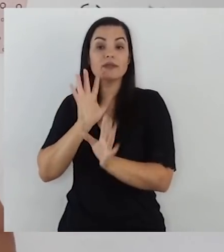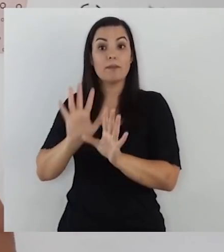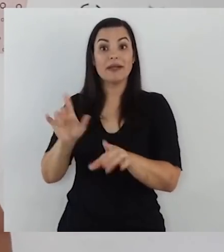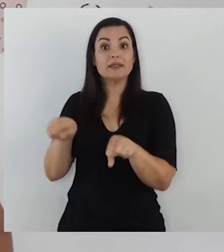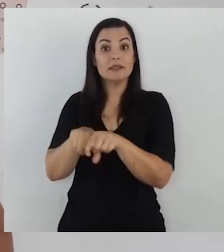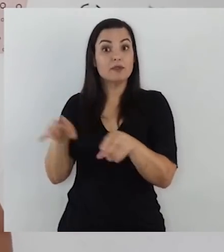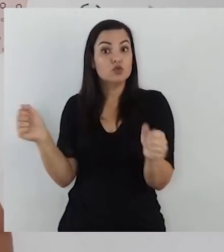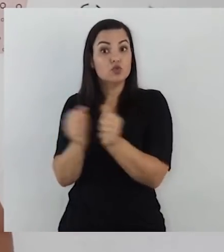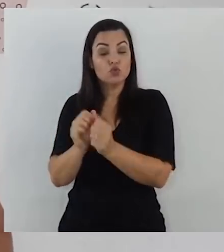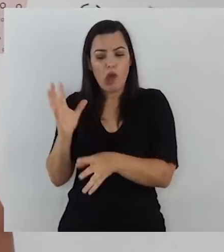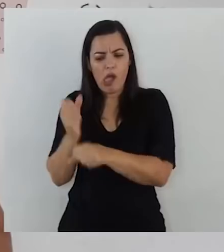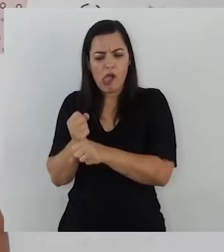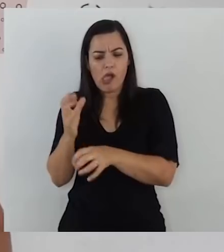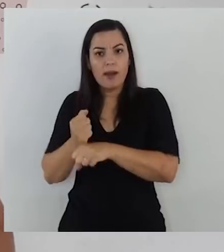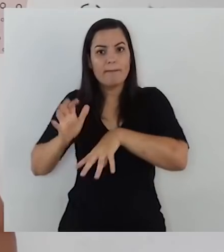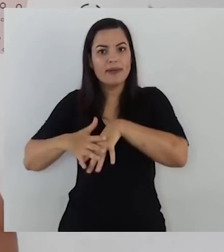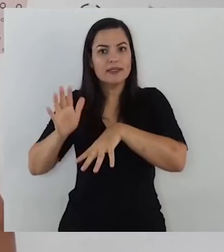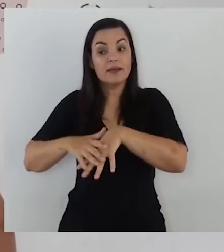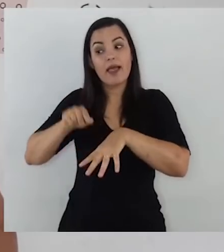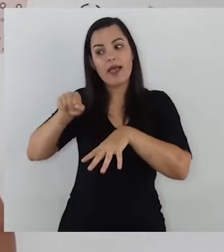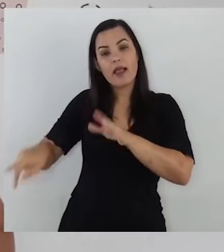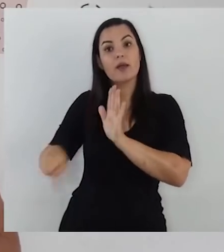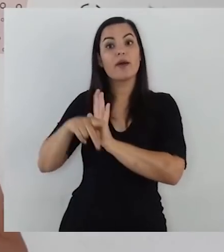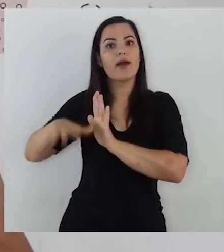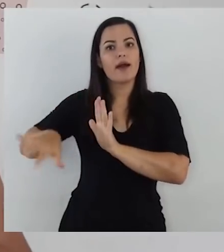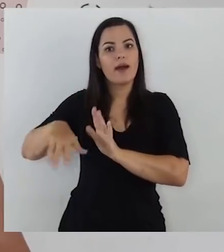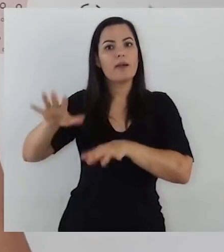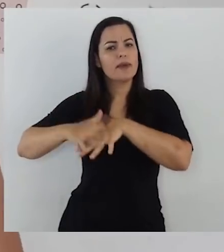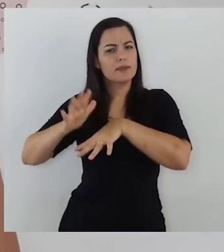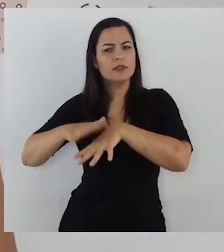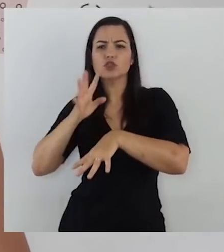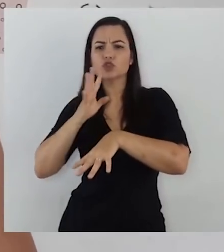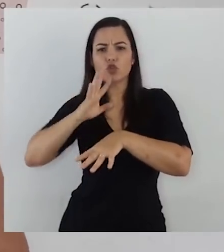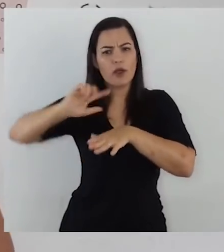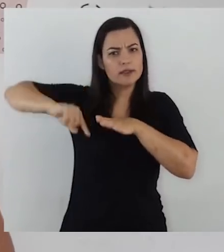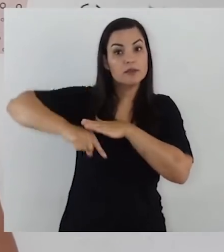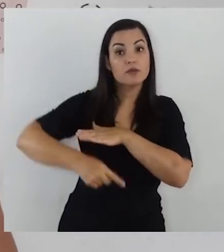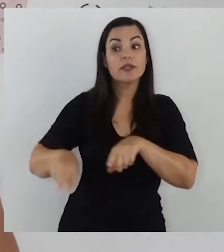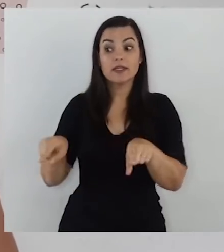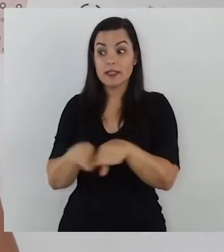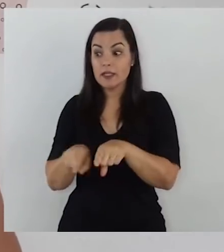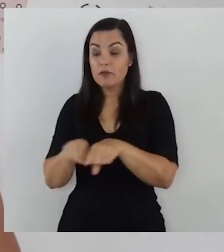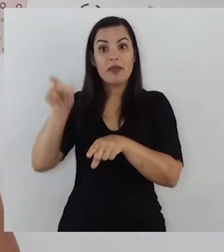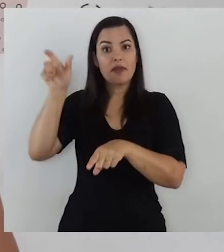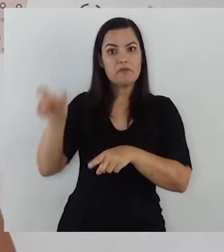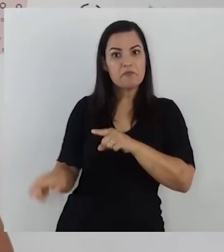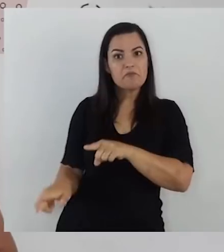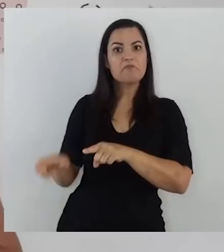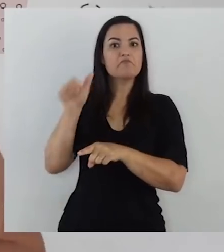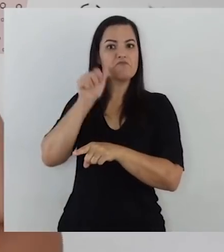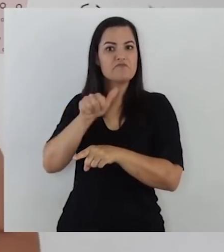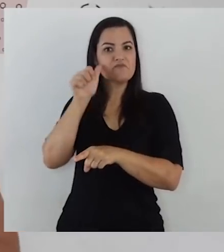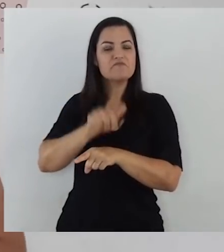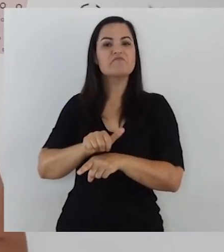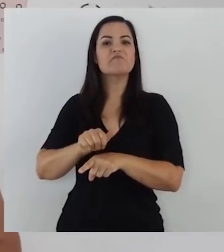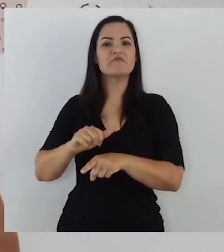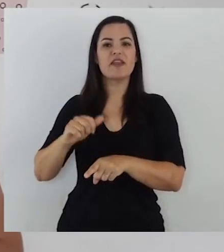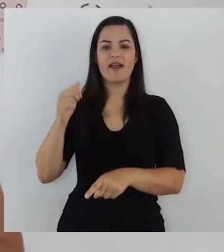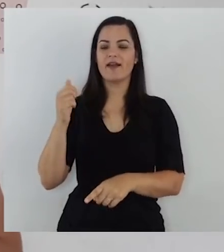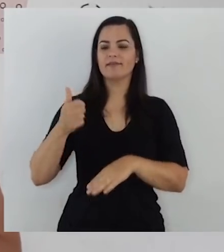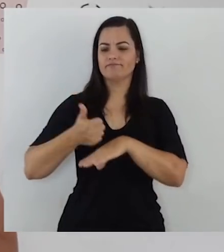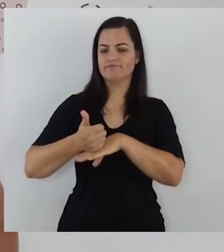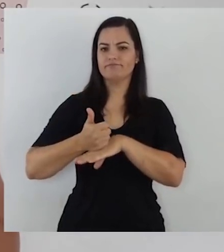e tudo mais, ela, matemática também e cientista espacial, olha que profissão